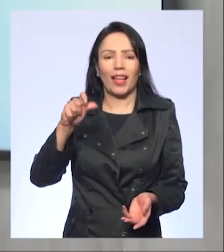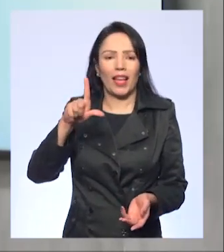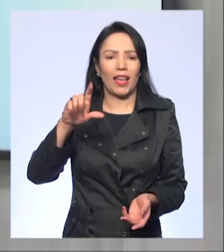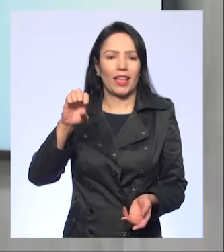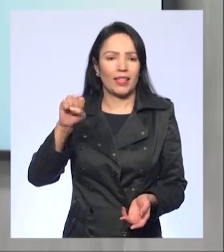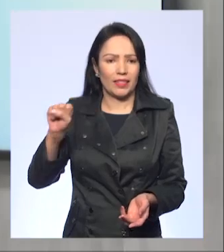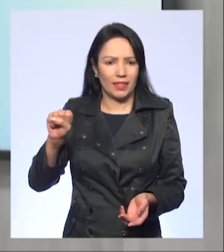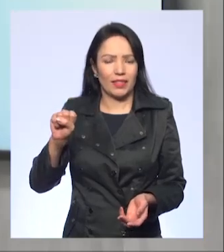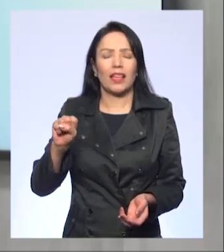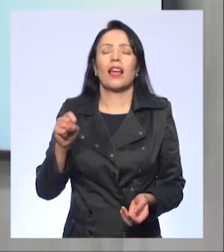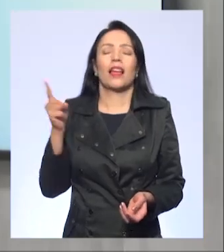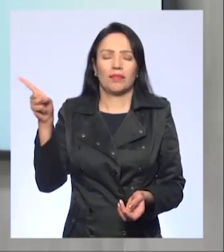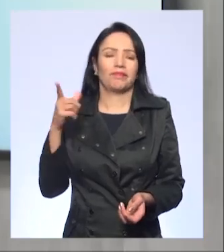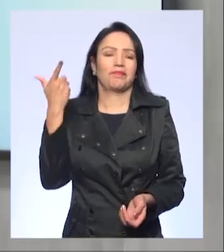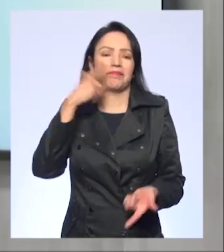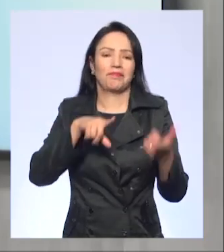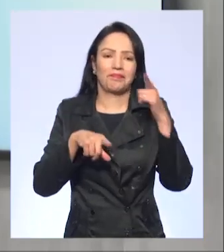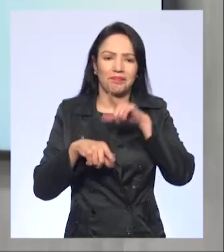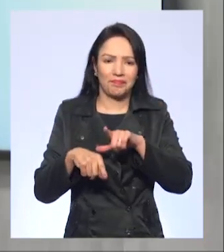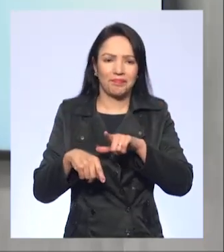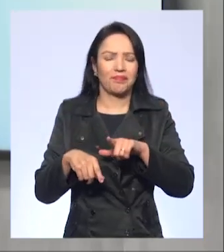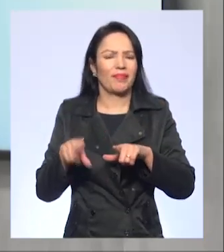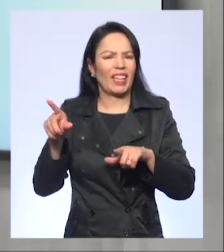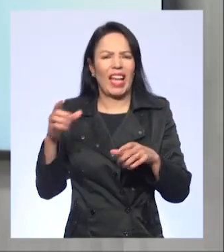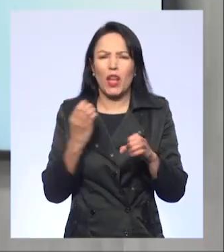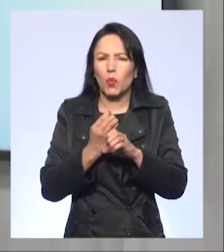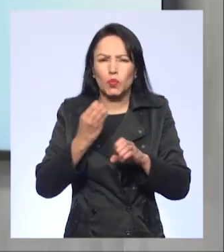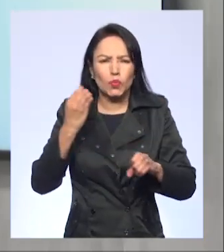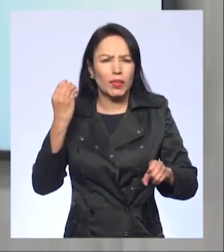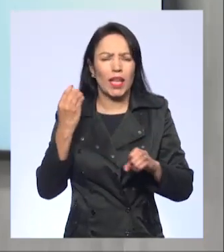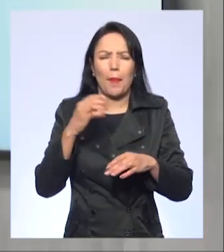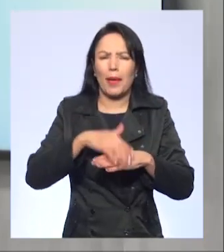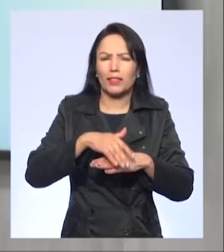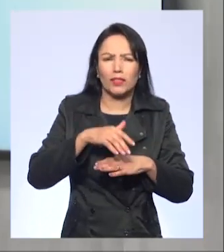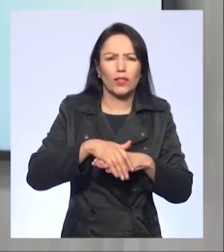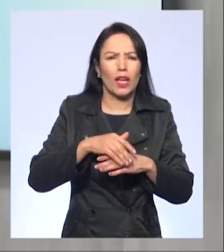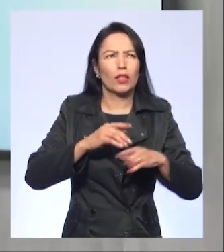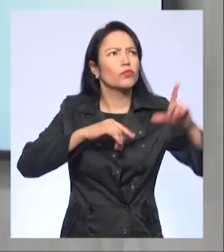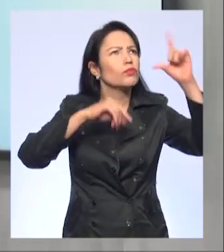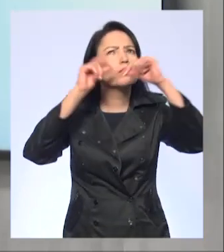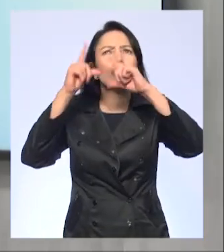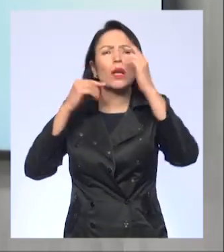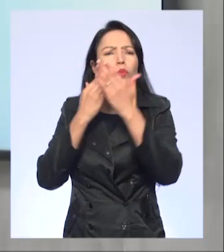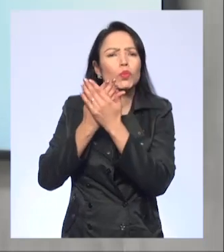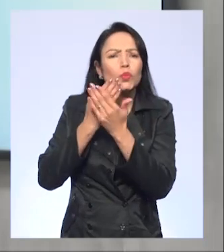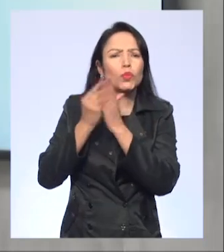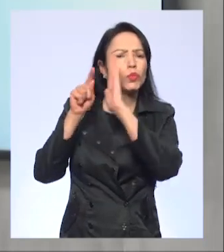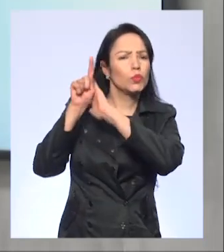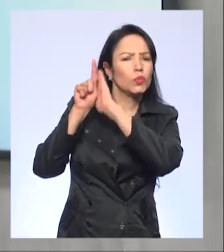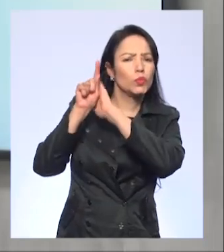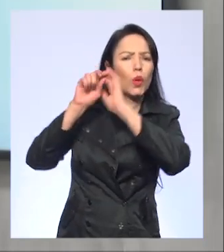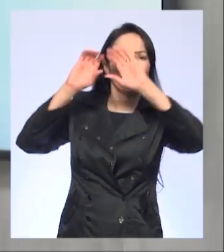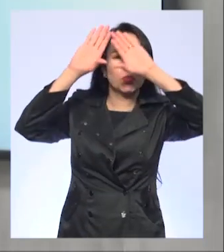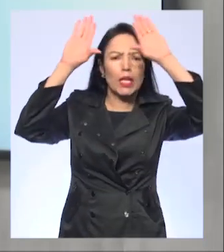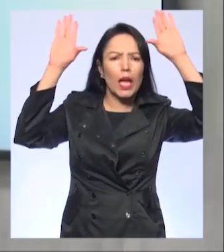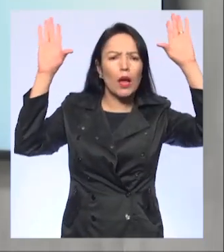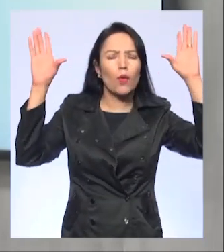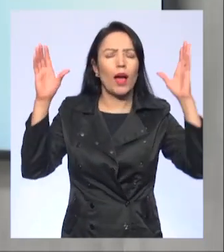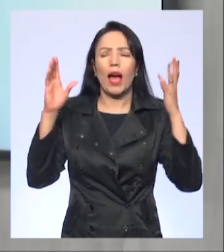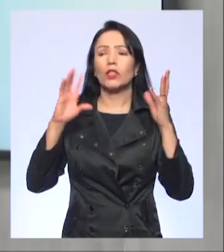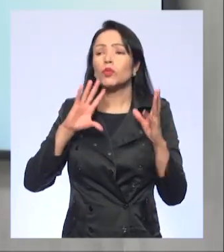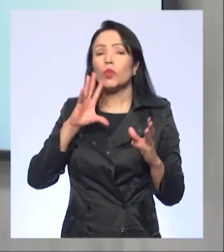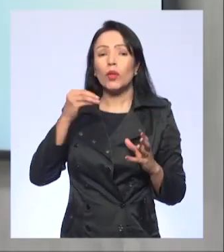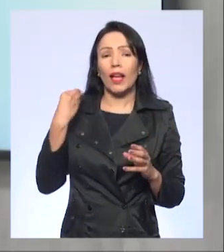considerado matemático, ele é considerado engenheiro, astrônomo, tá? Nessas andanças pelo final da vida